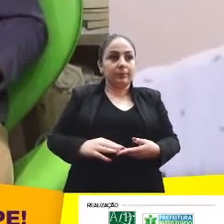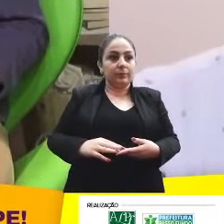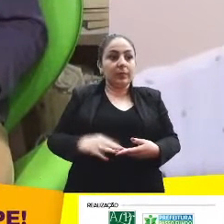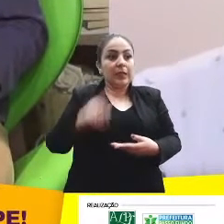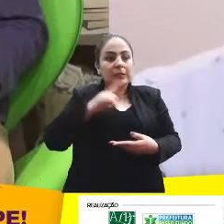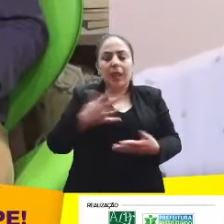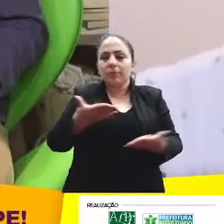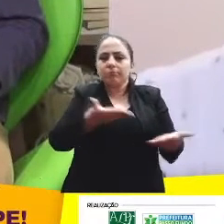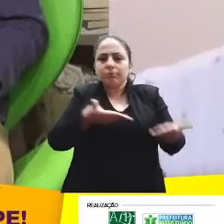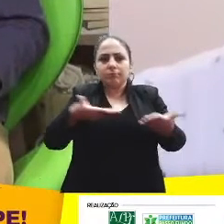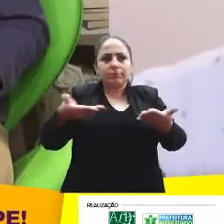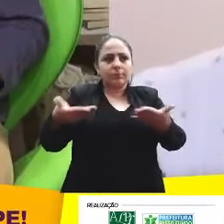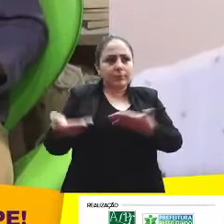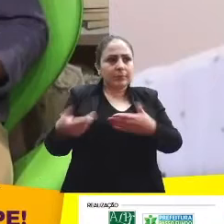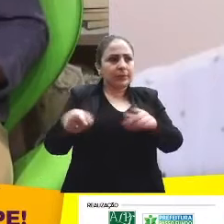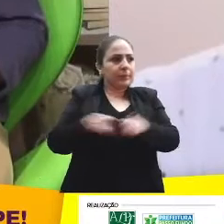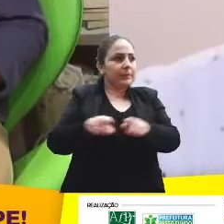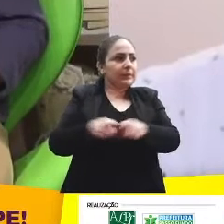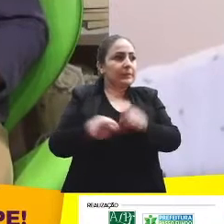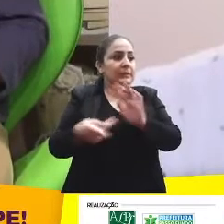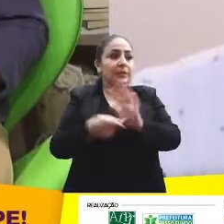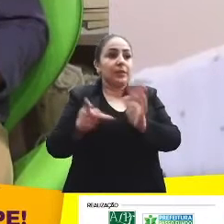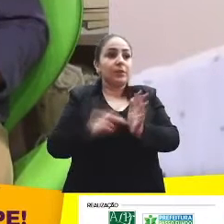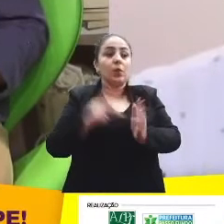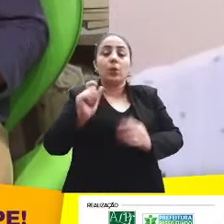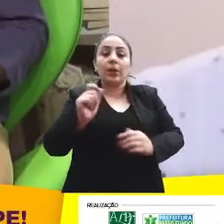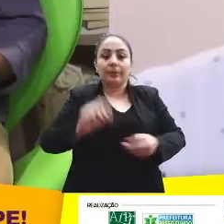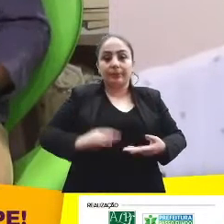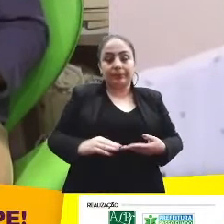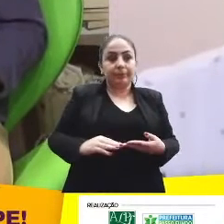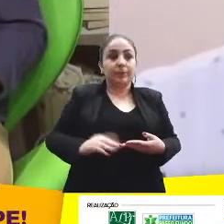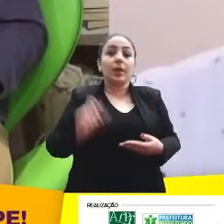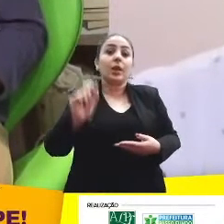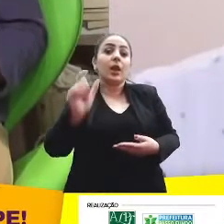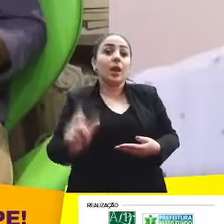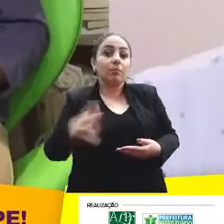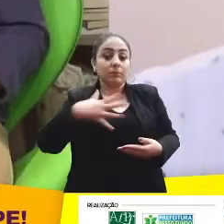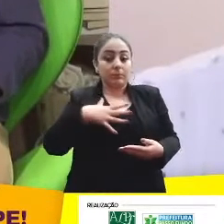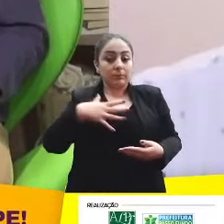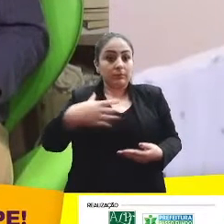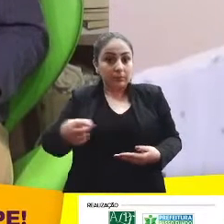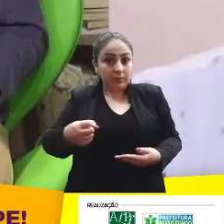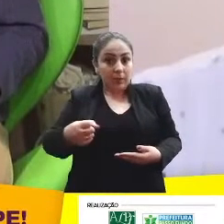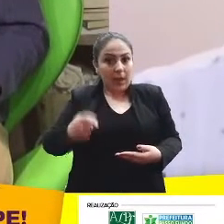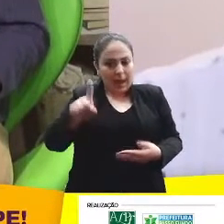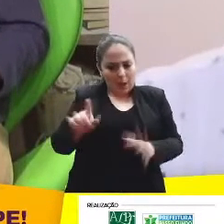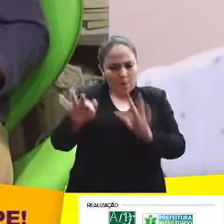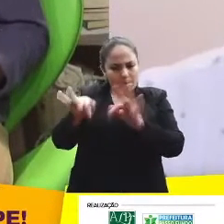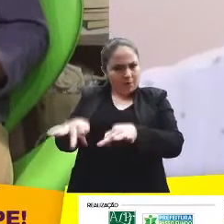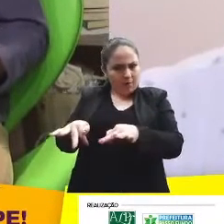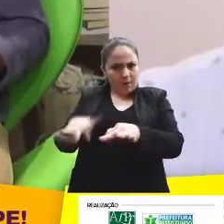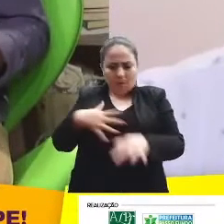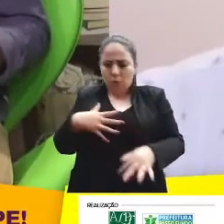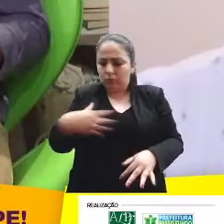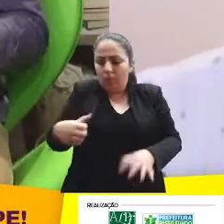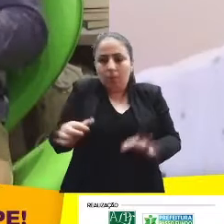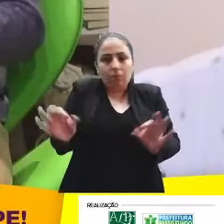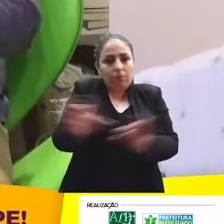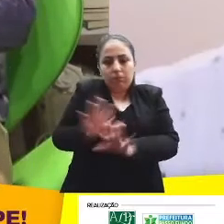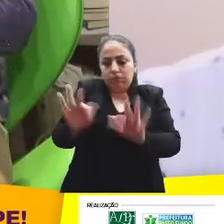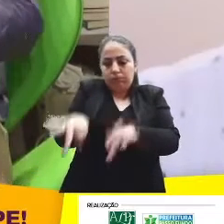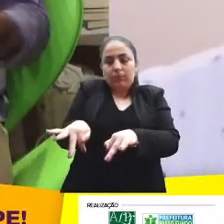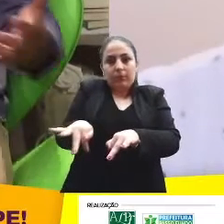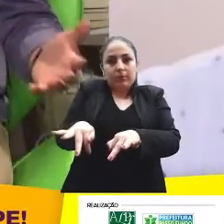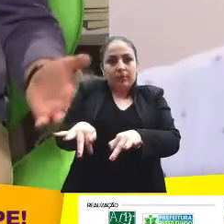são acolhidos. Quer dizer, quem se suicida é o fim? Ele fica